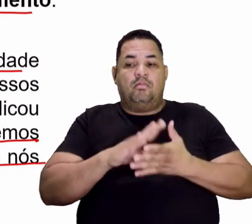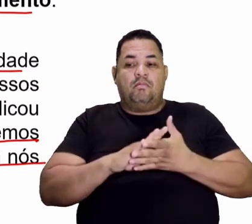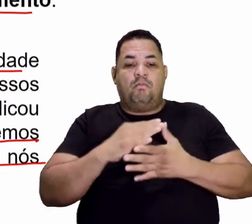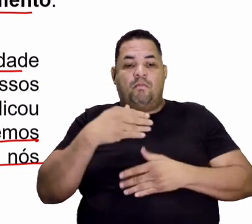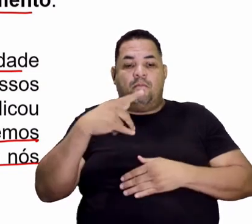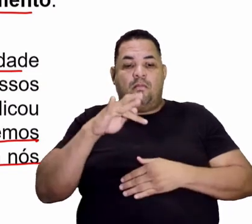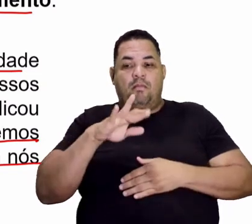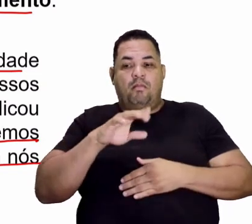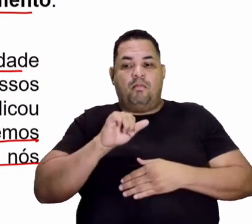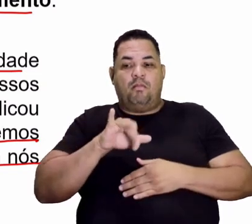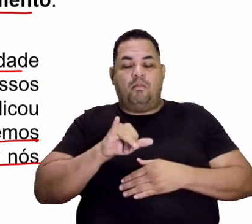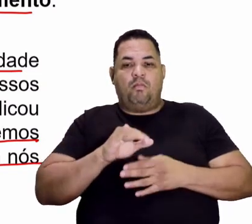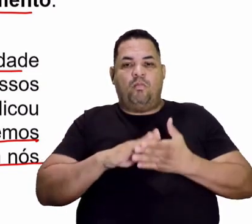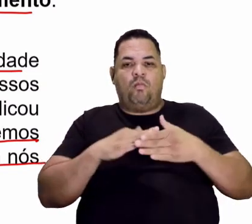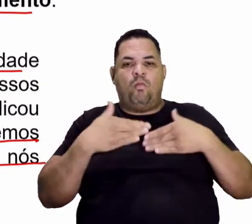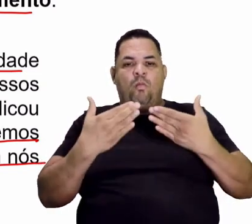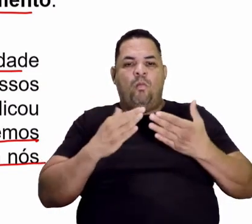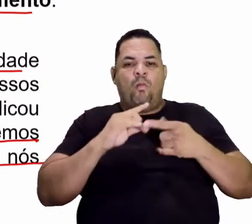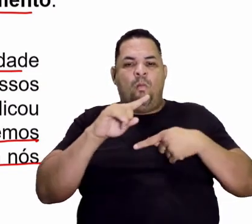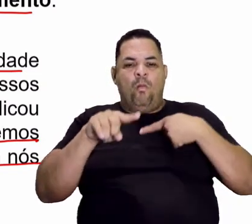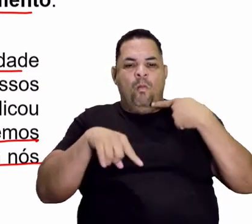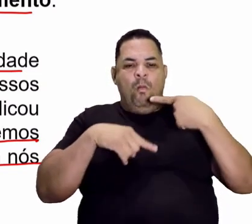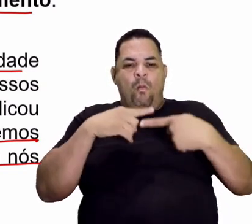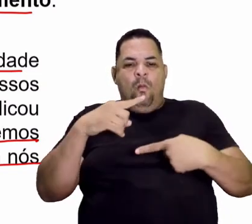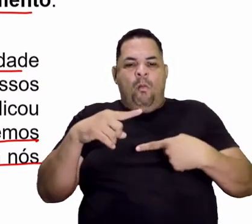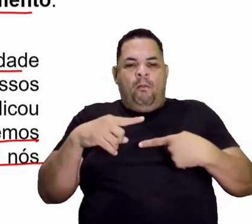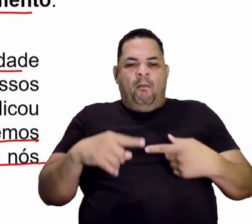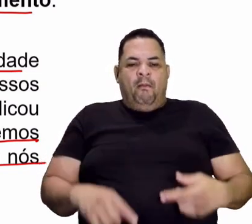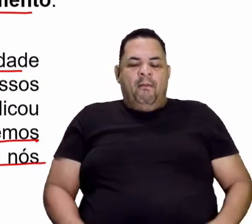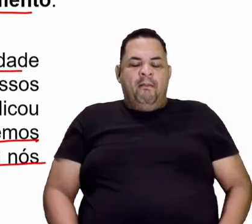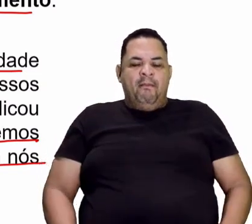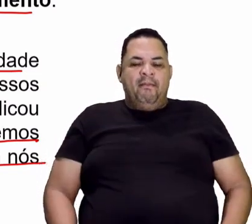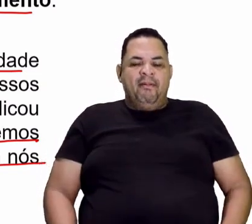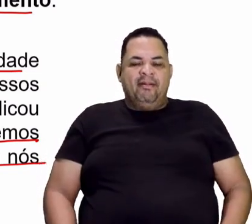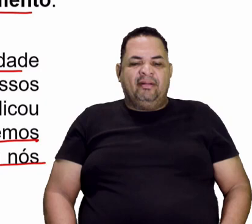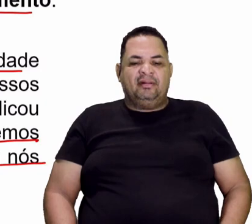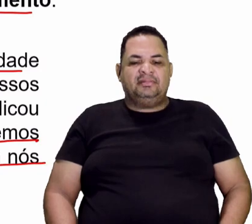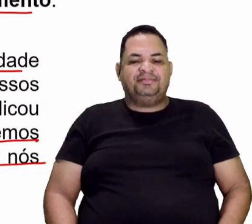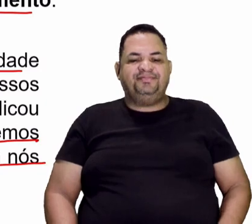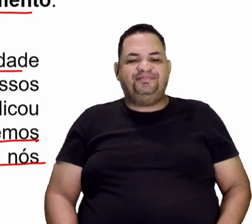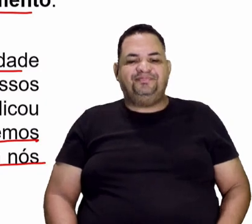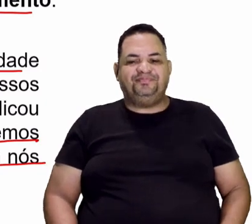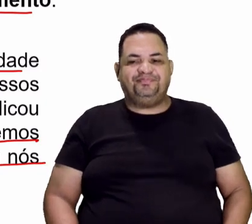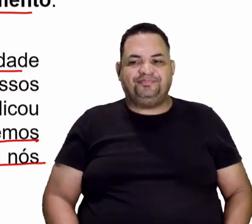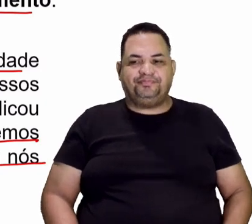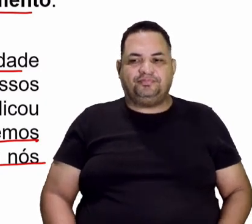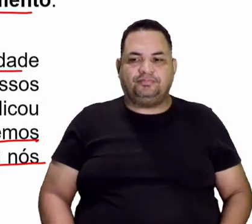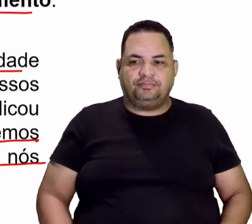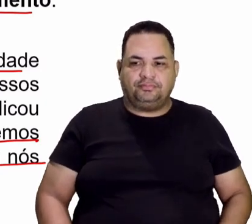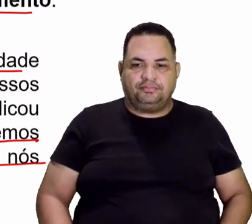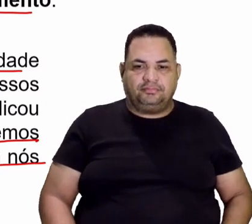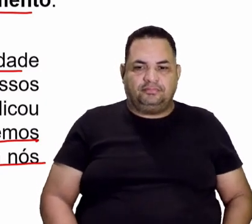de a priori. Esse é depois, ó, significado, tá? E esse é antes.